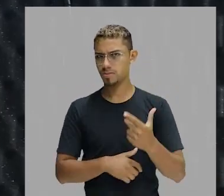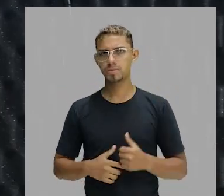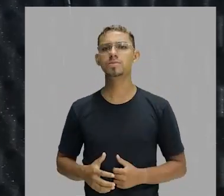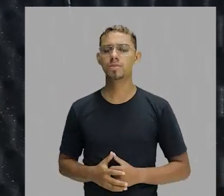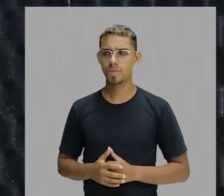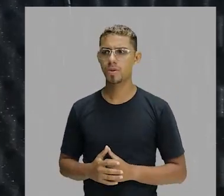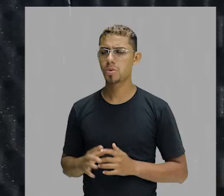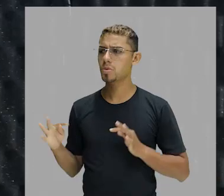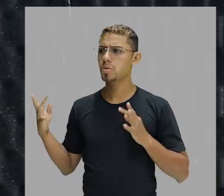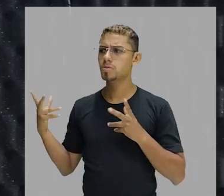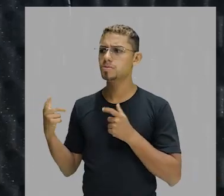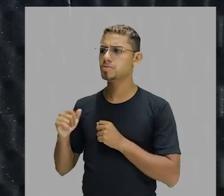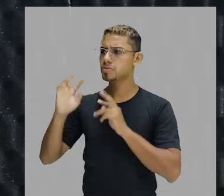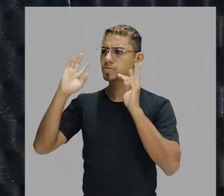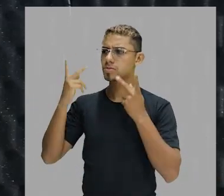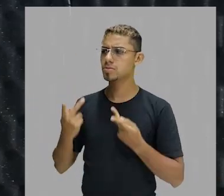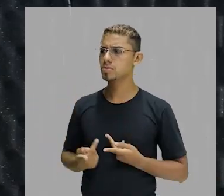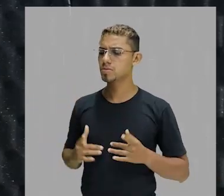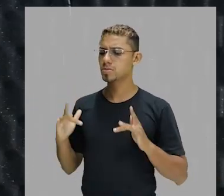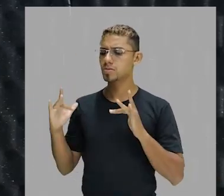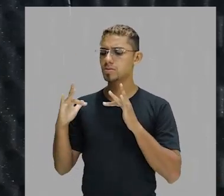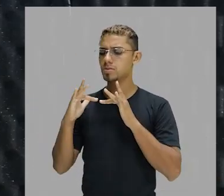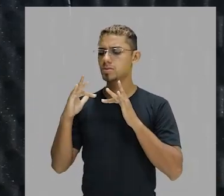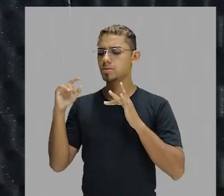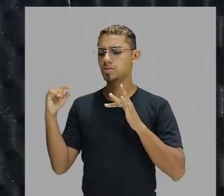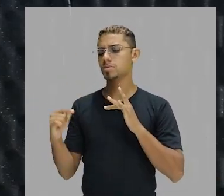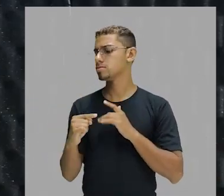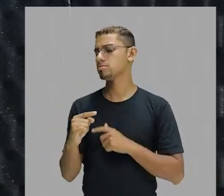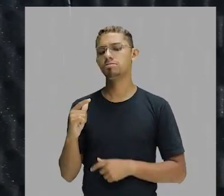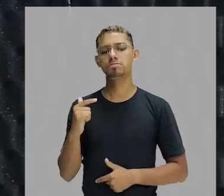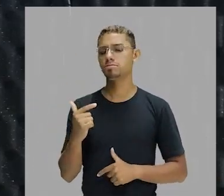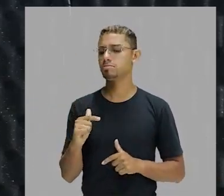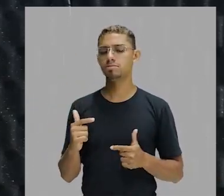meio gerará consequências. O desenvolvimento sustentável não prega